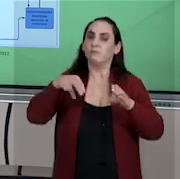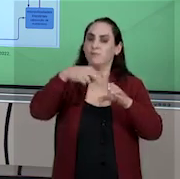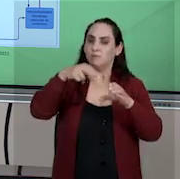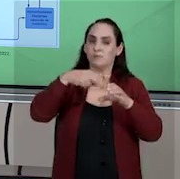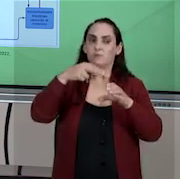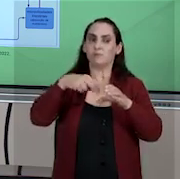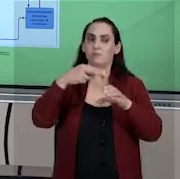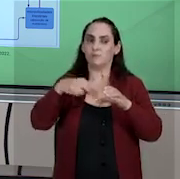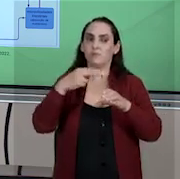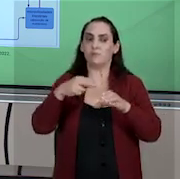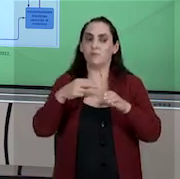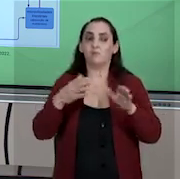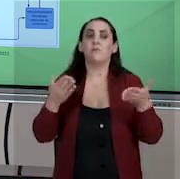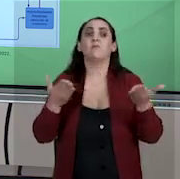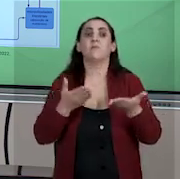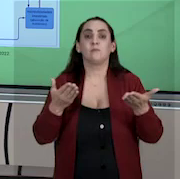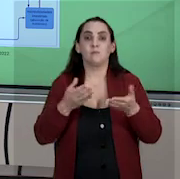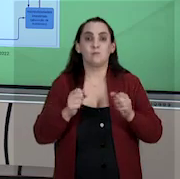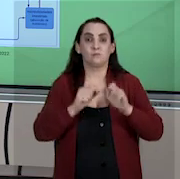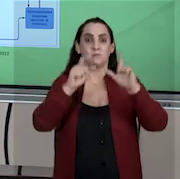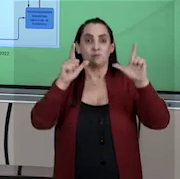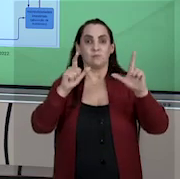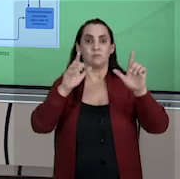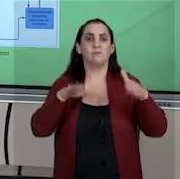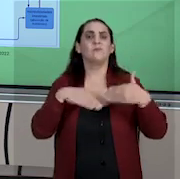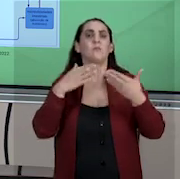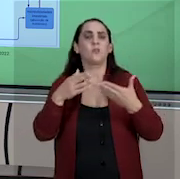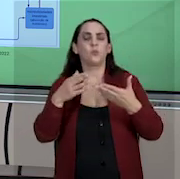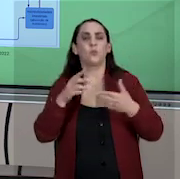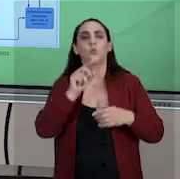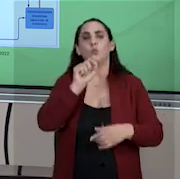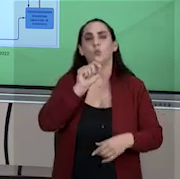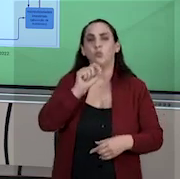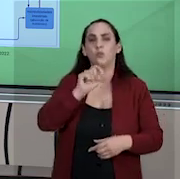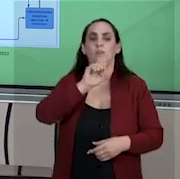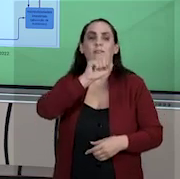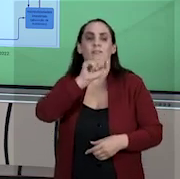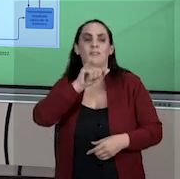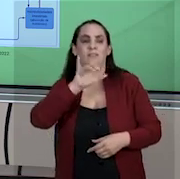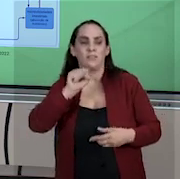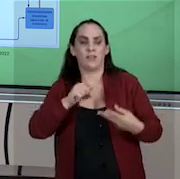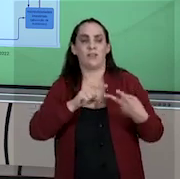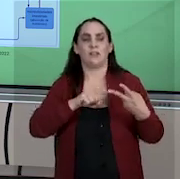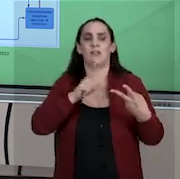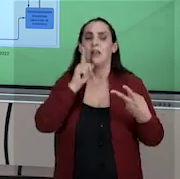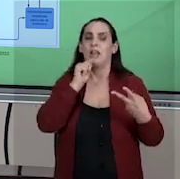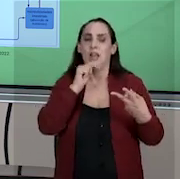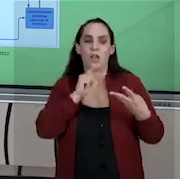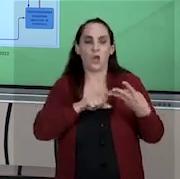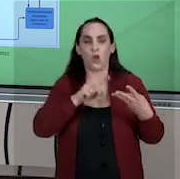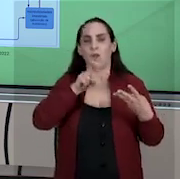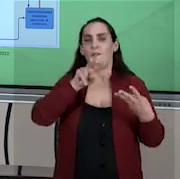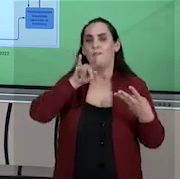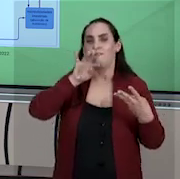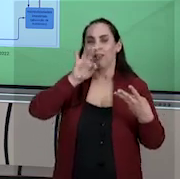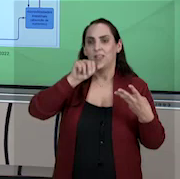macros. Mas e os micronutrientes, que são vitaminas, sais minerais, a própria água? Esses